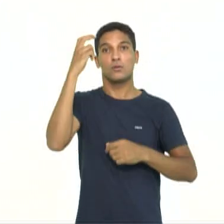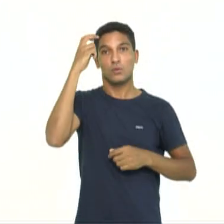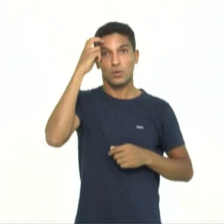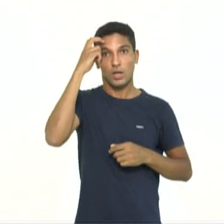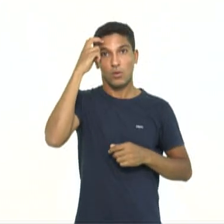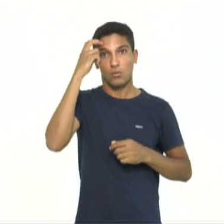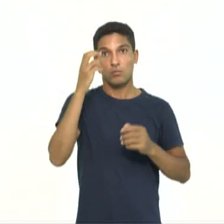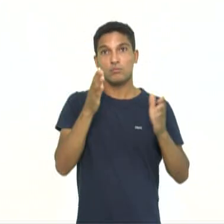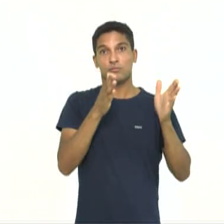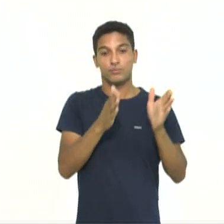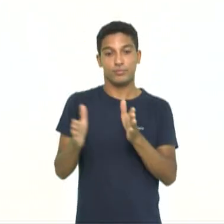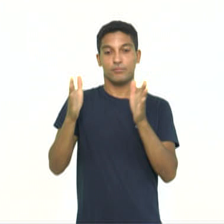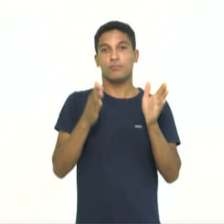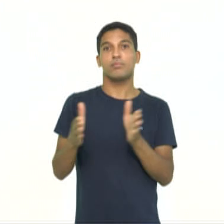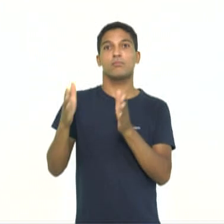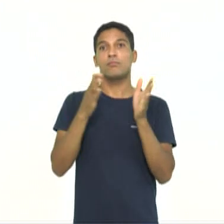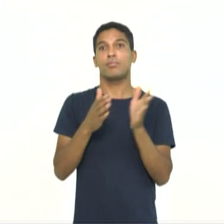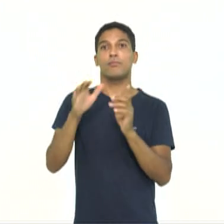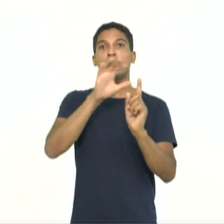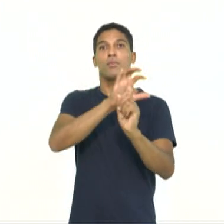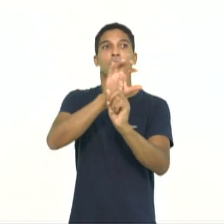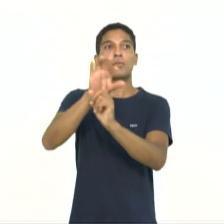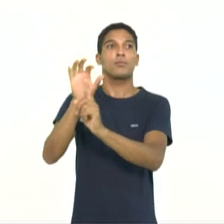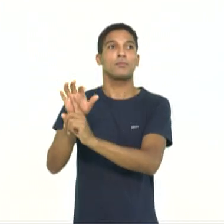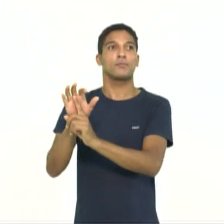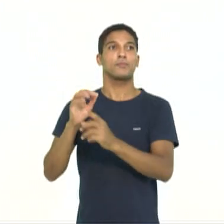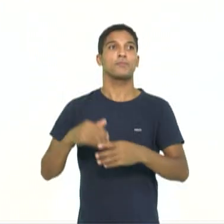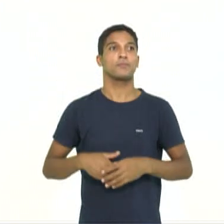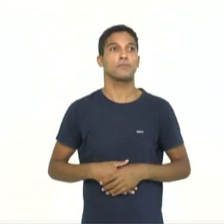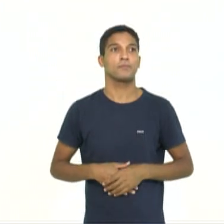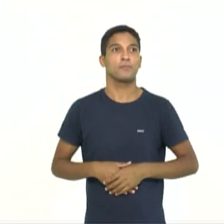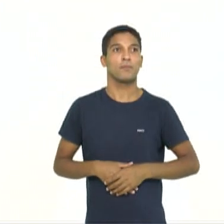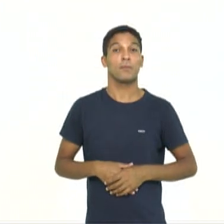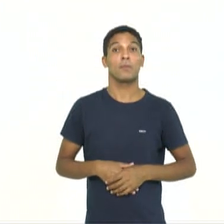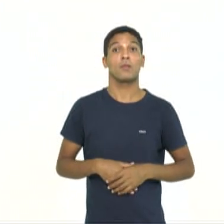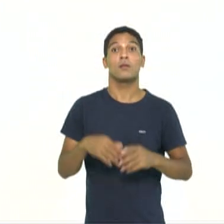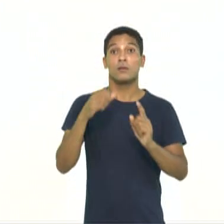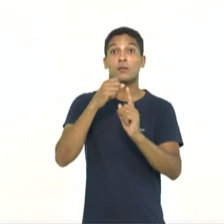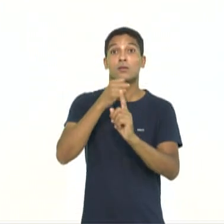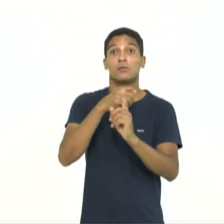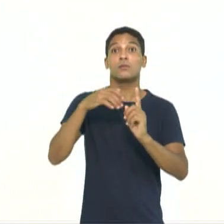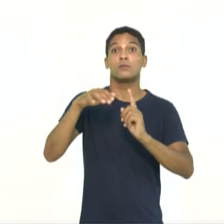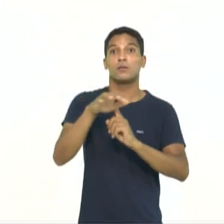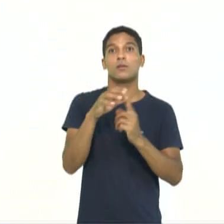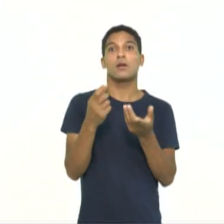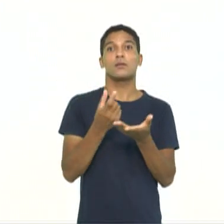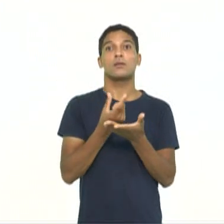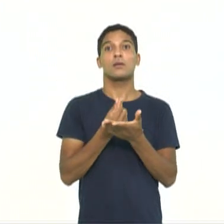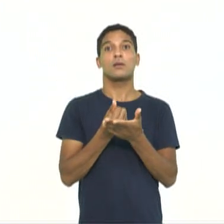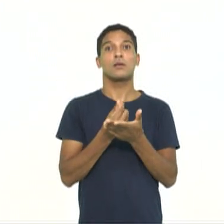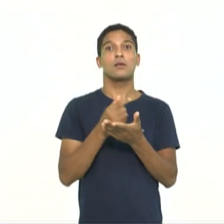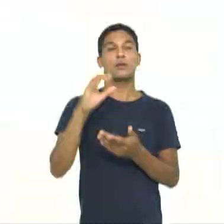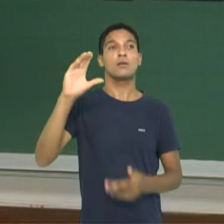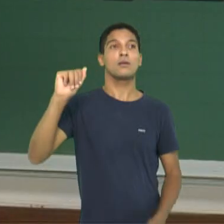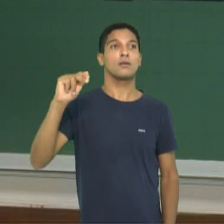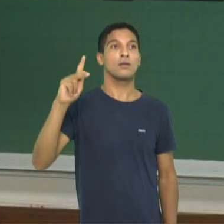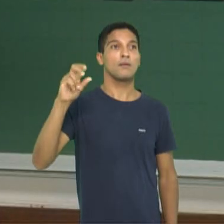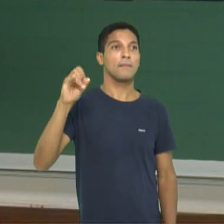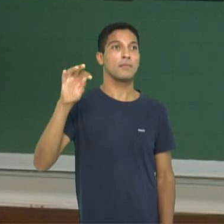e sua pseudo-liberdade continuem, é preciso que continue a